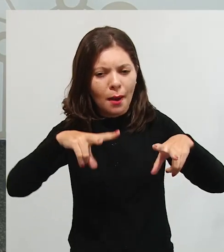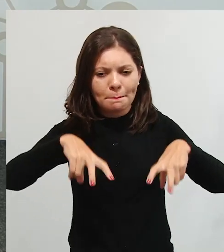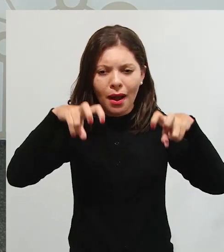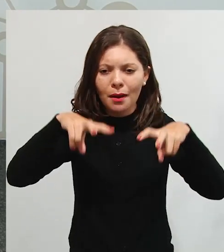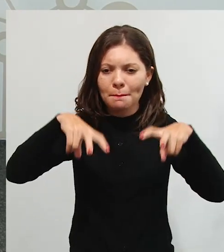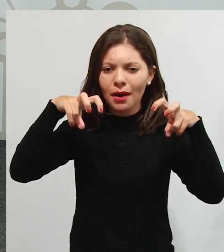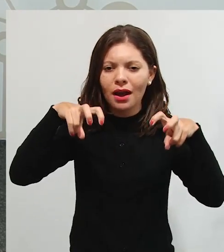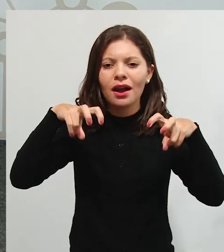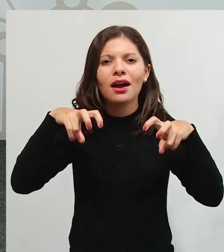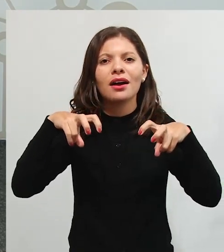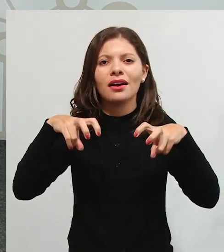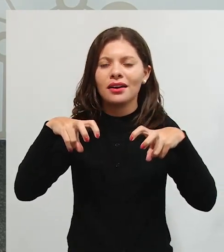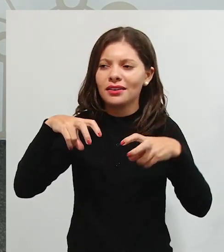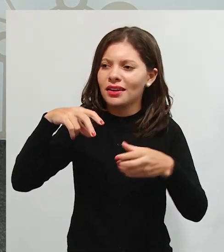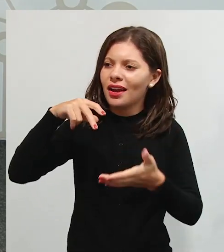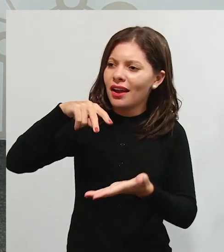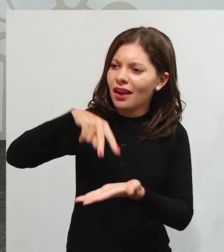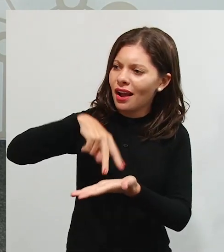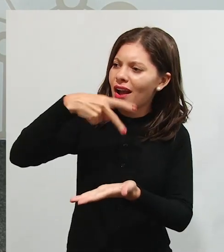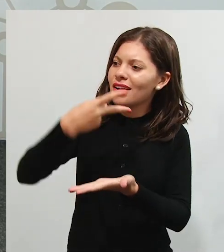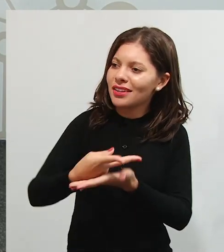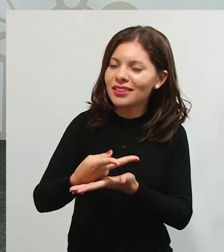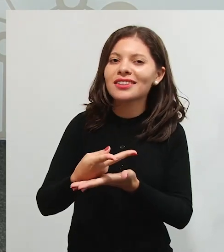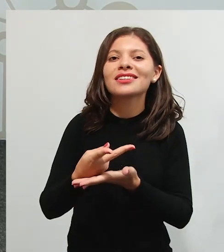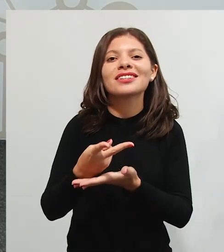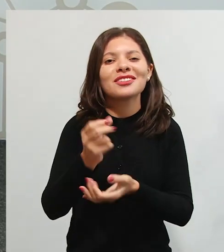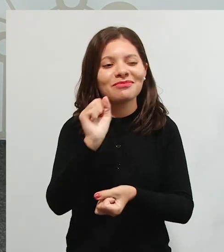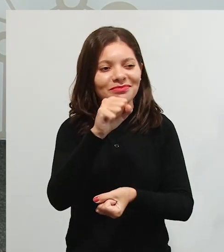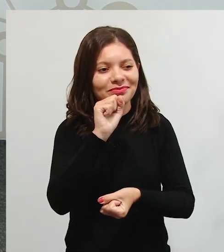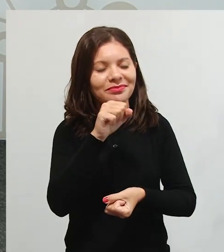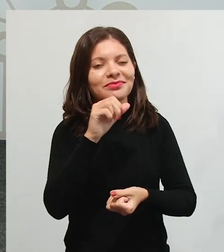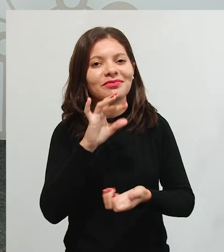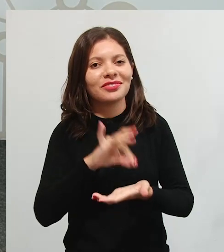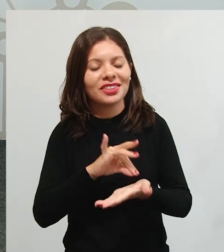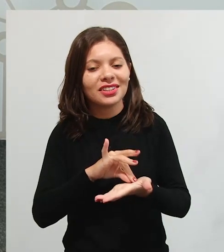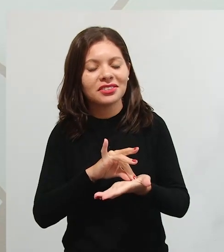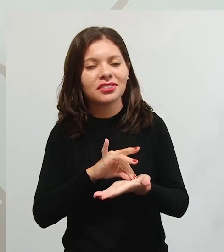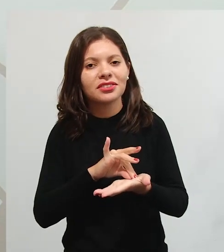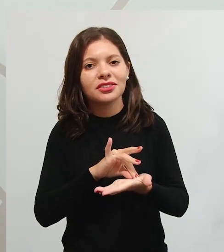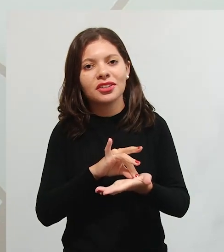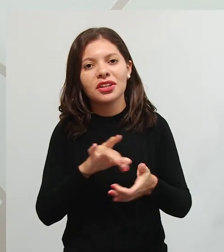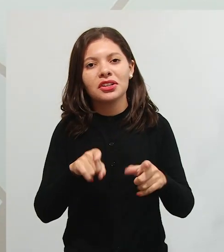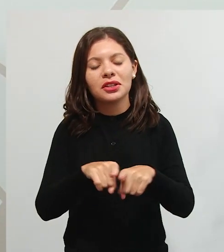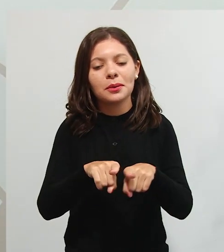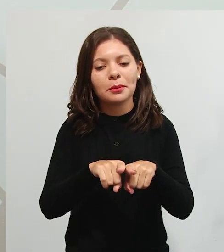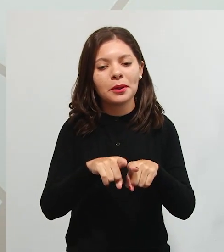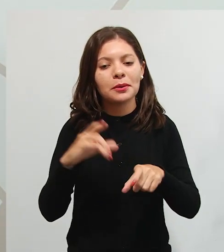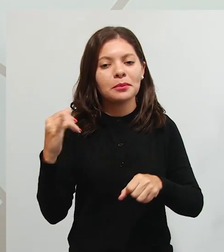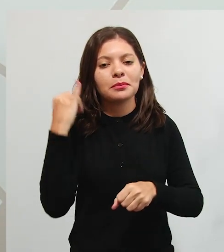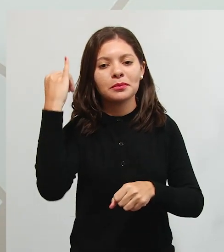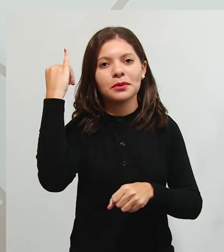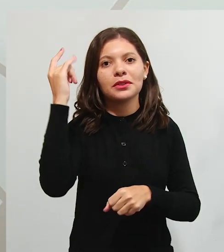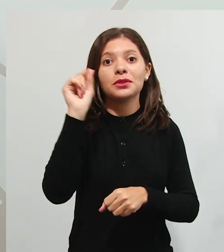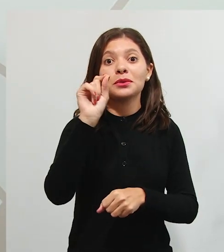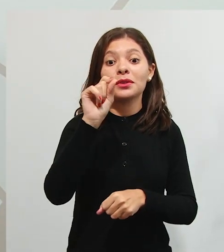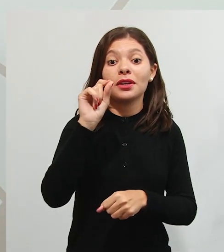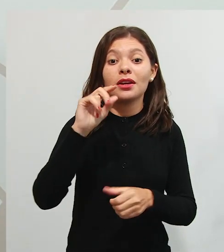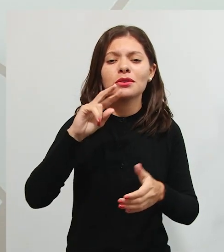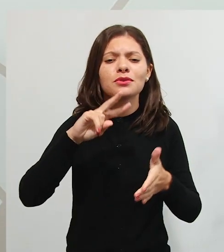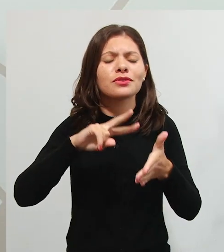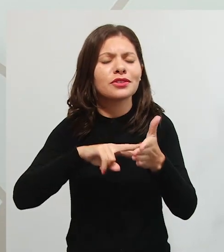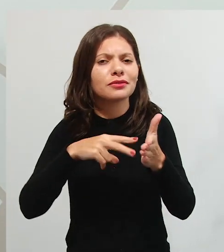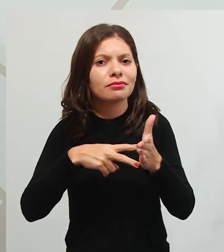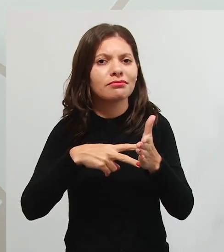exatamente, pular, cair, levantar. Cair. E principalmente uma questão que é importantíssima, que é o